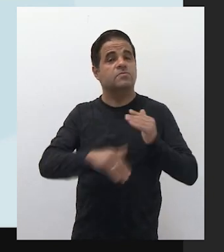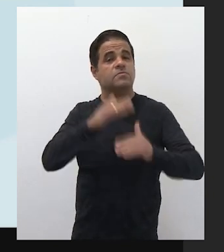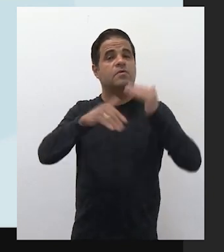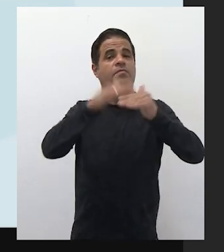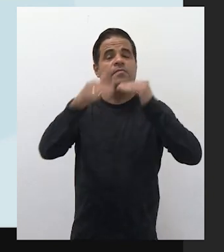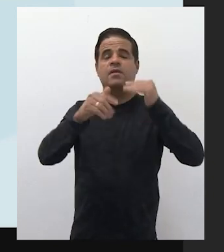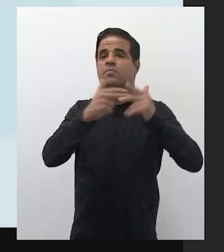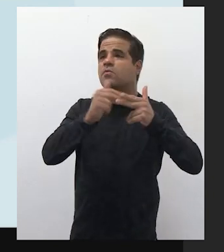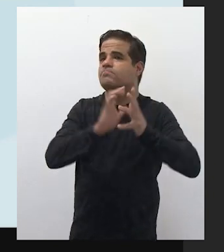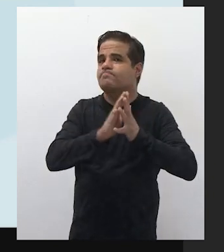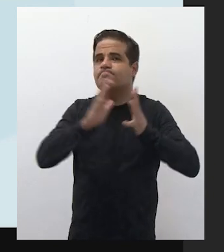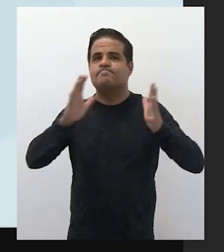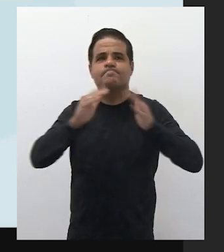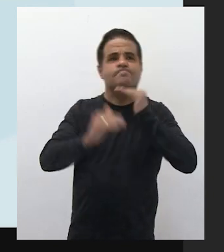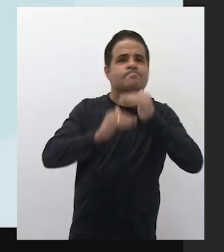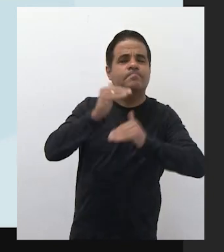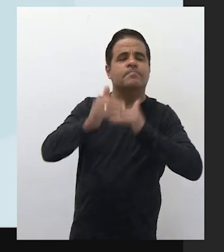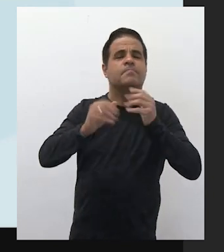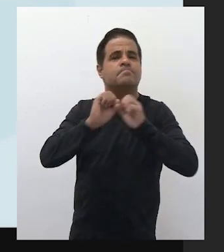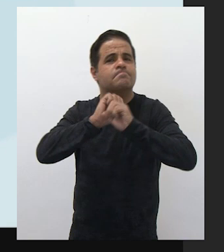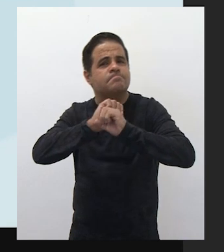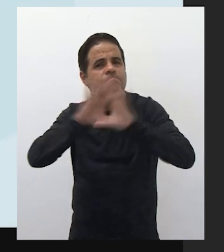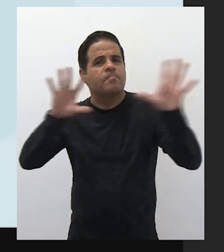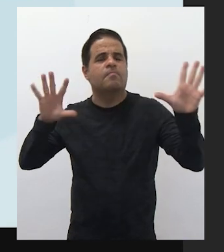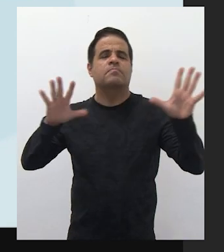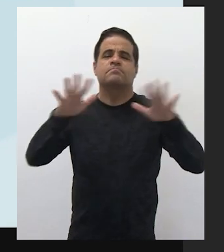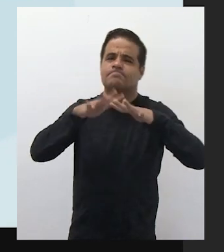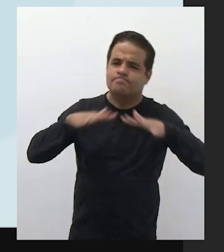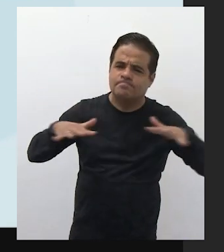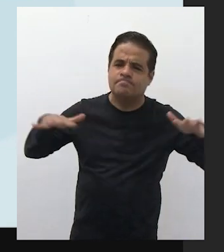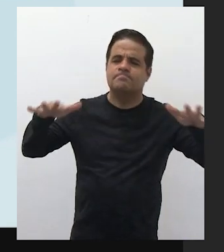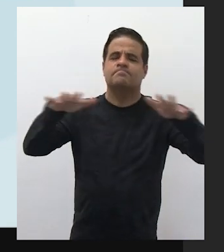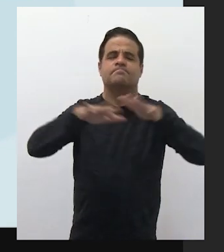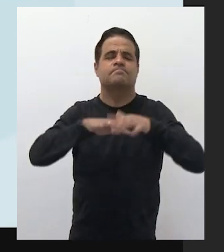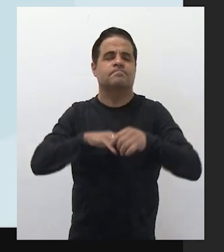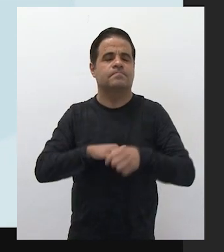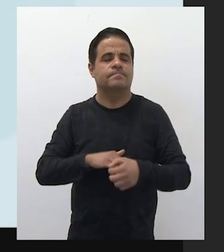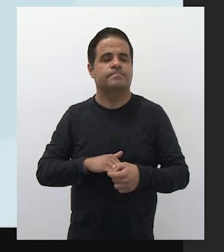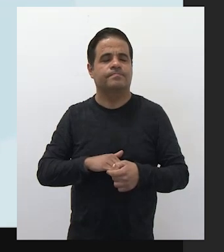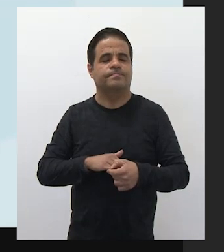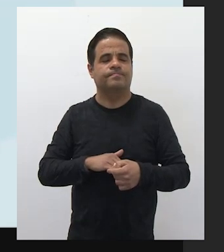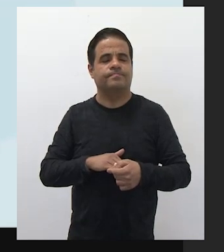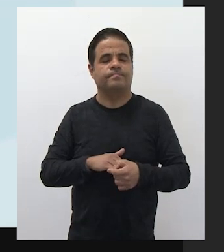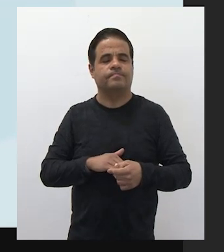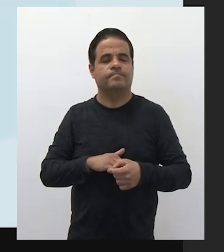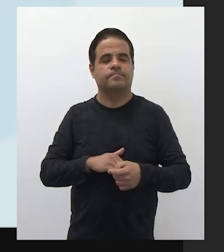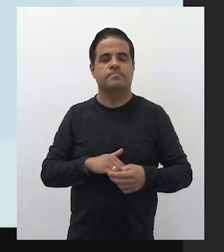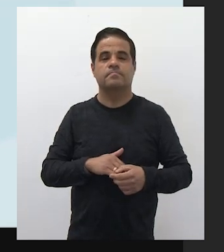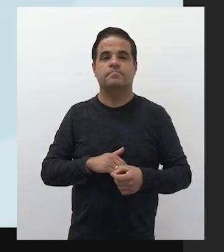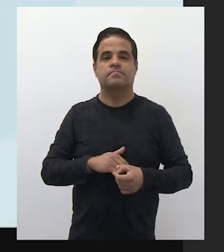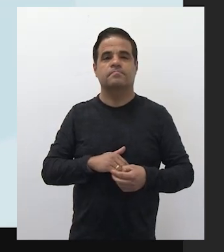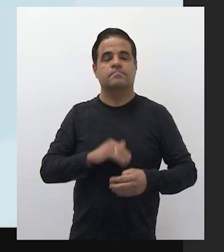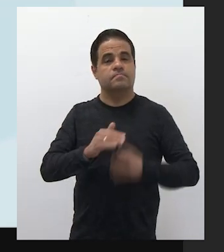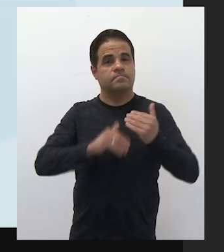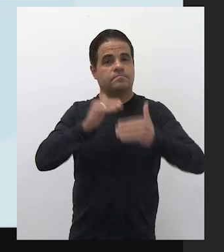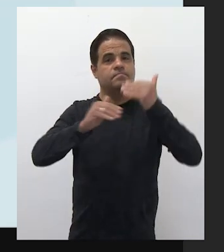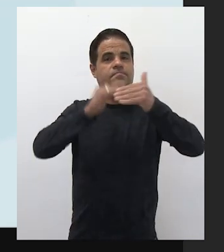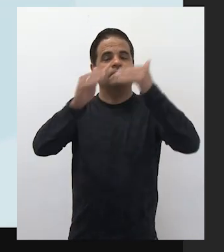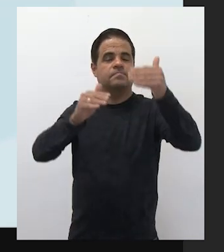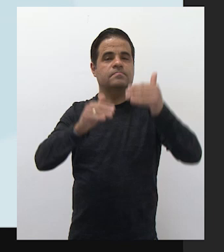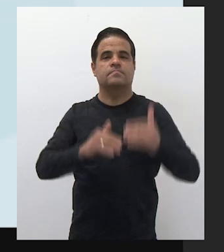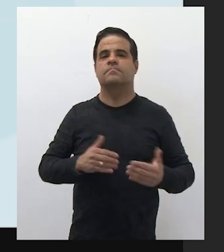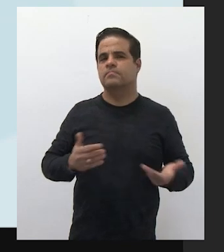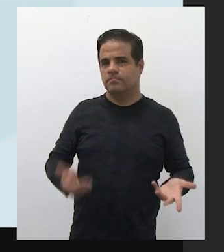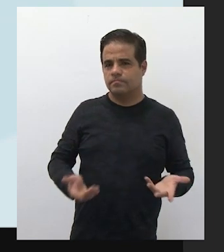algo maior, mais expressivo, mais abrangente. E crescimento? Será